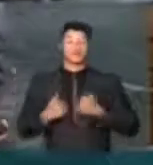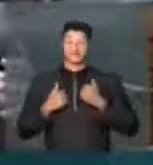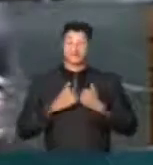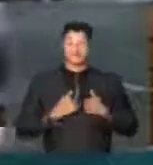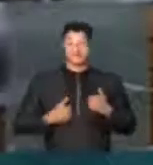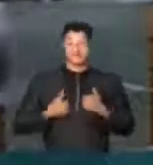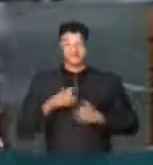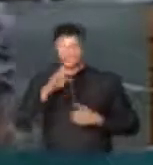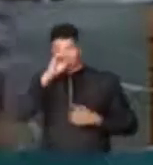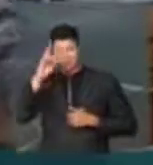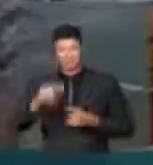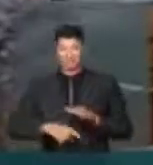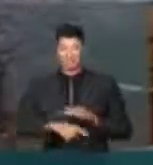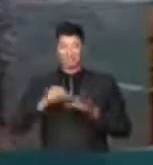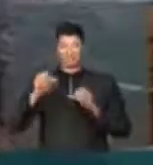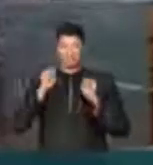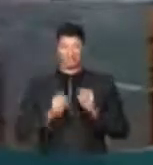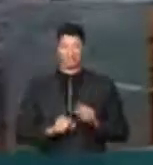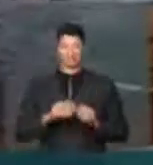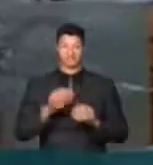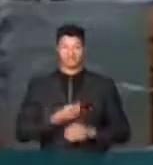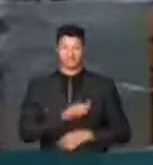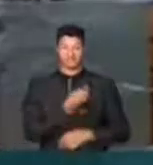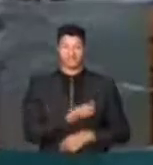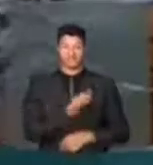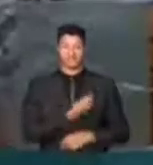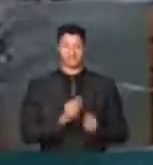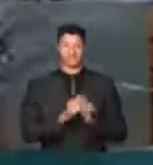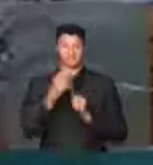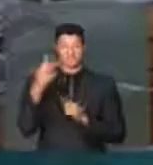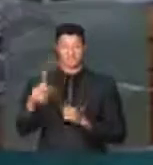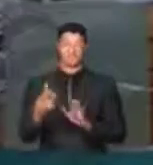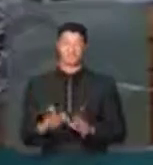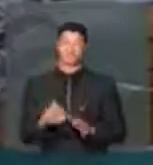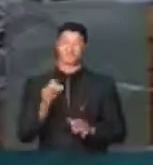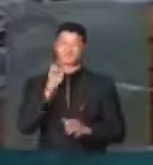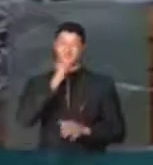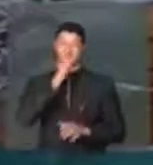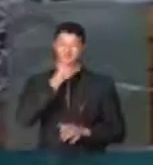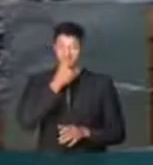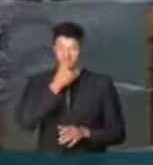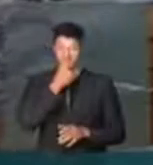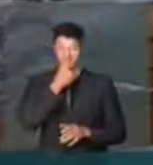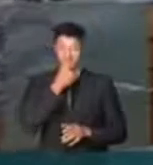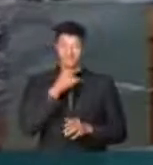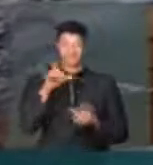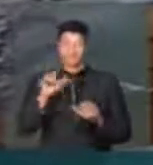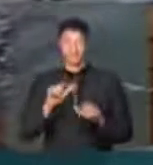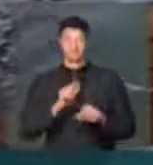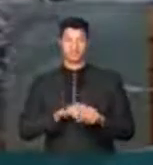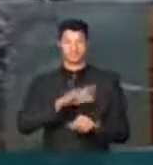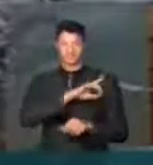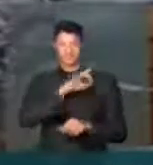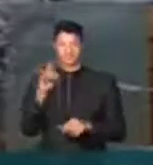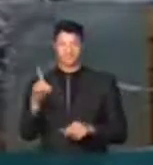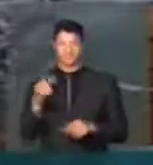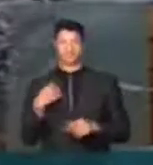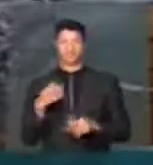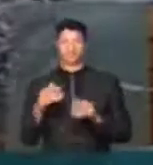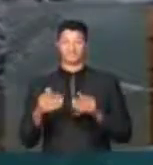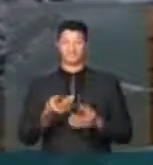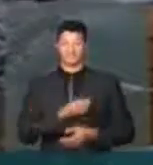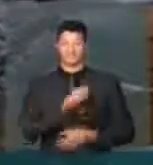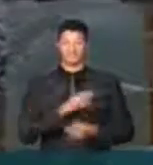ansiedade de um dia ser eleito e poder conviver com o senhor. Infelizmente, foram poucos os dias